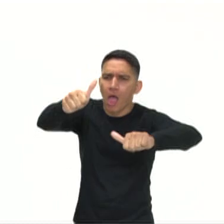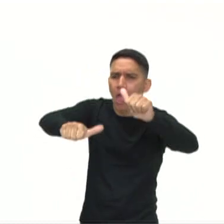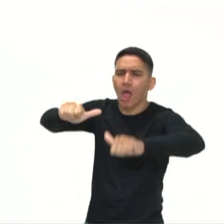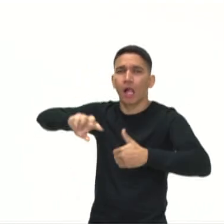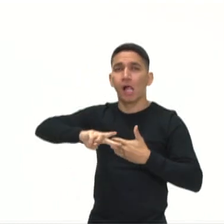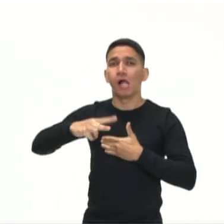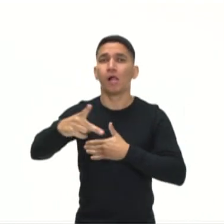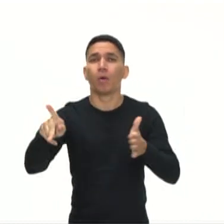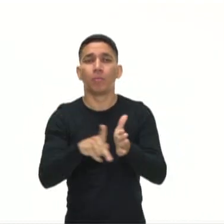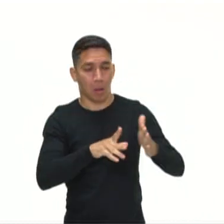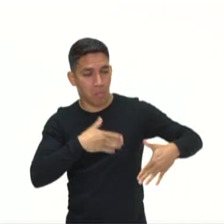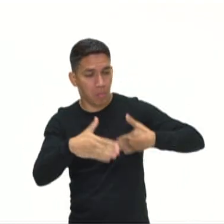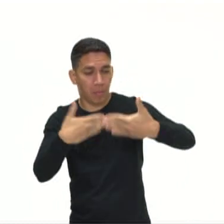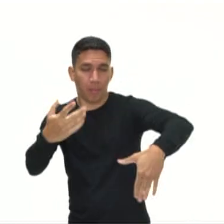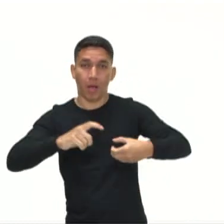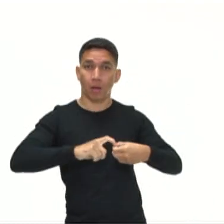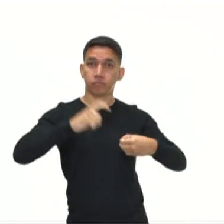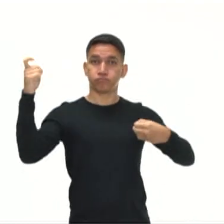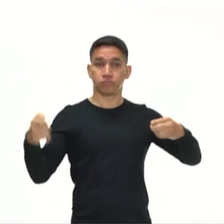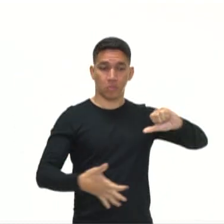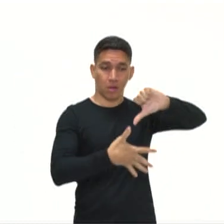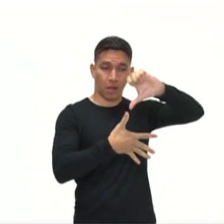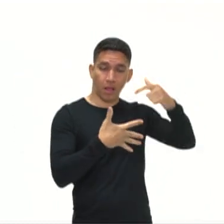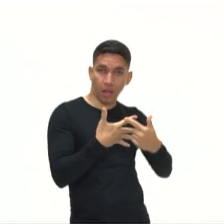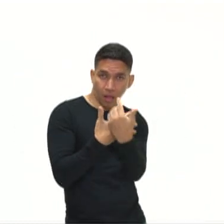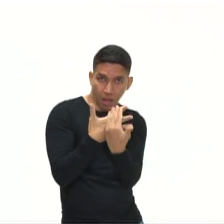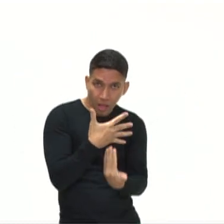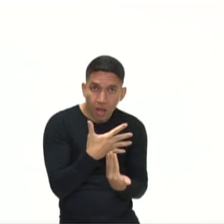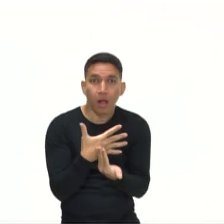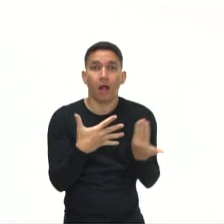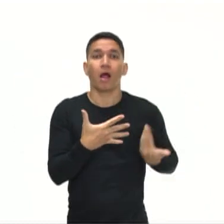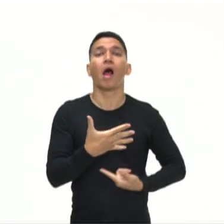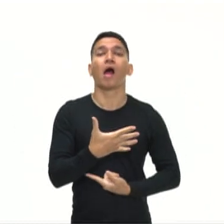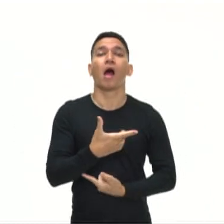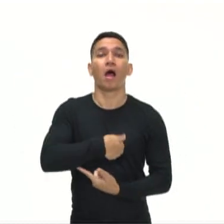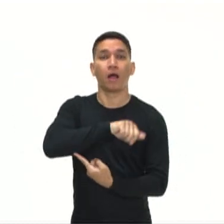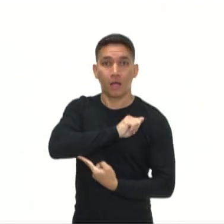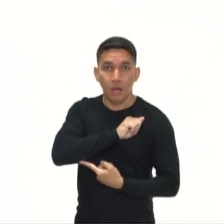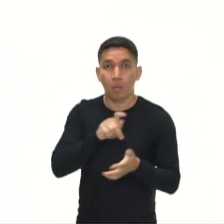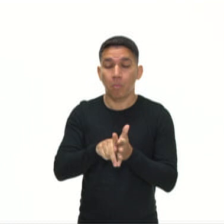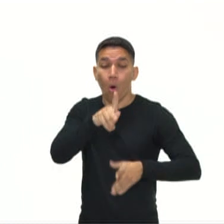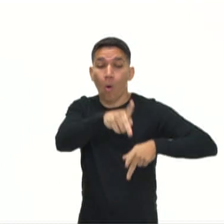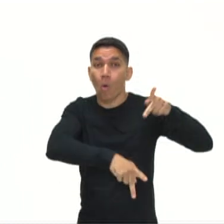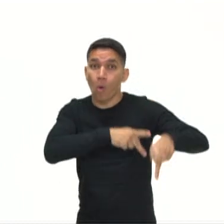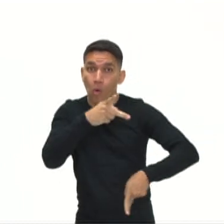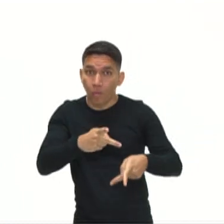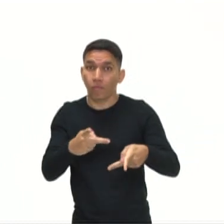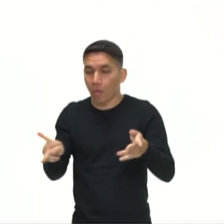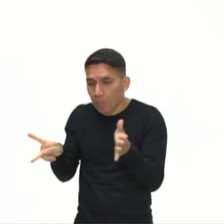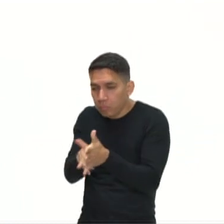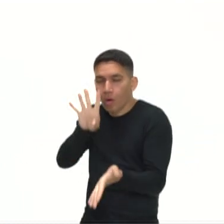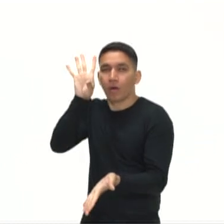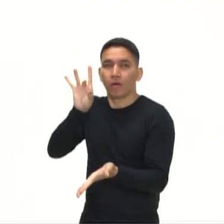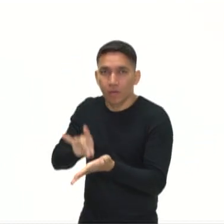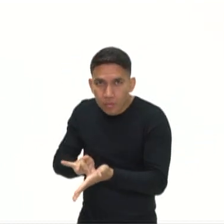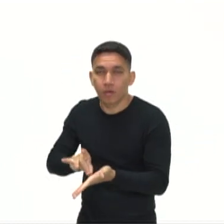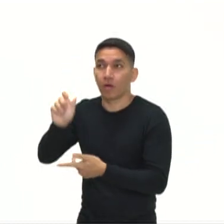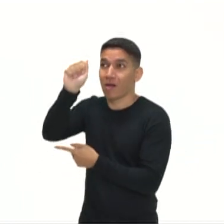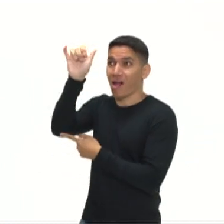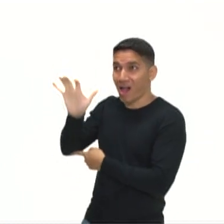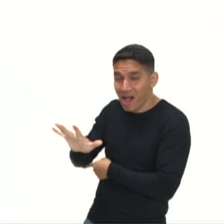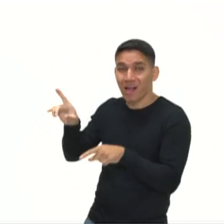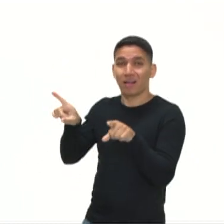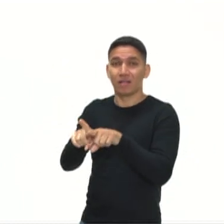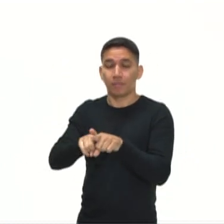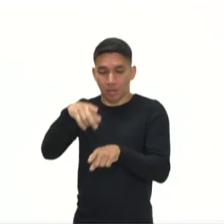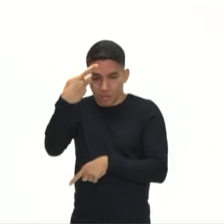do processo de independência nas Américas Espanholas para os povos originários e povos africanos, e